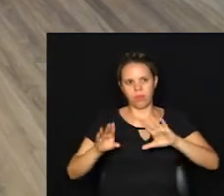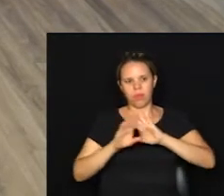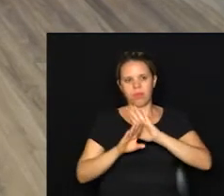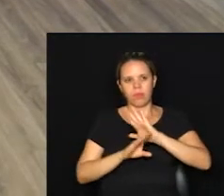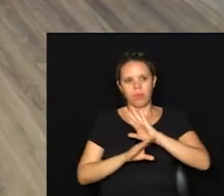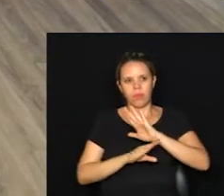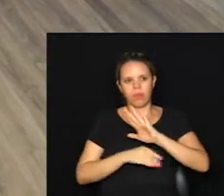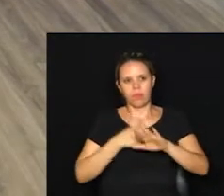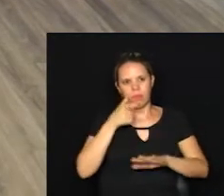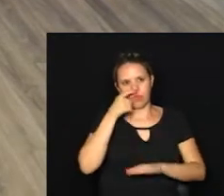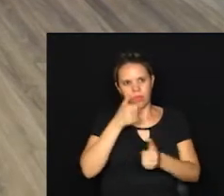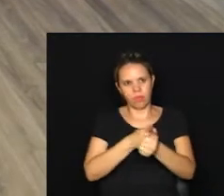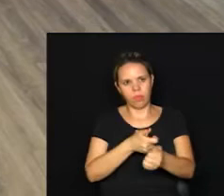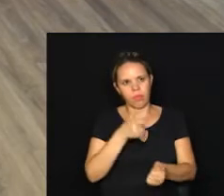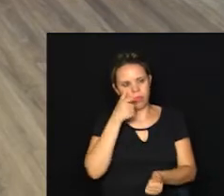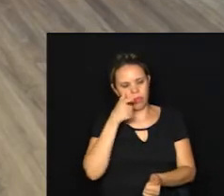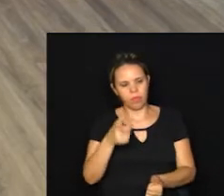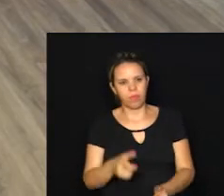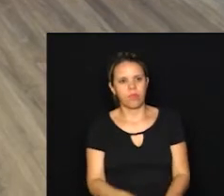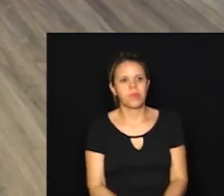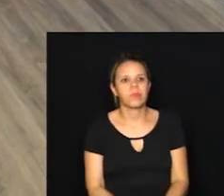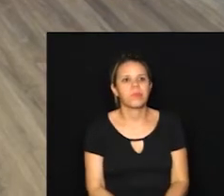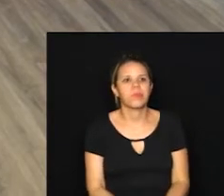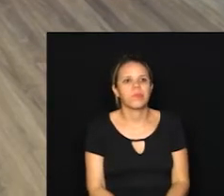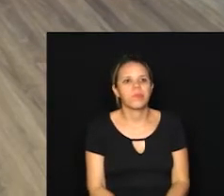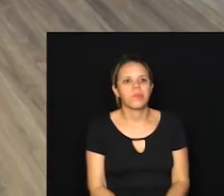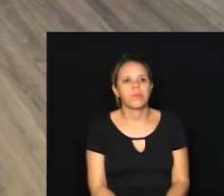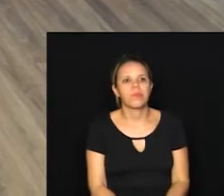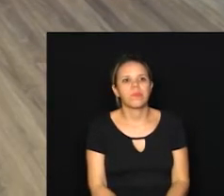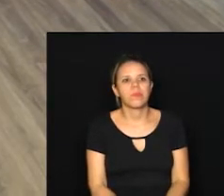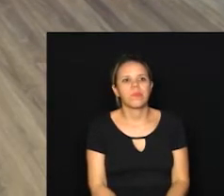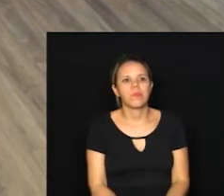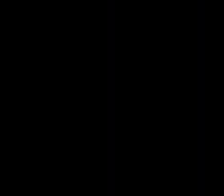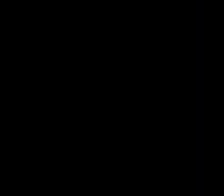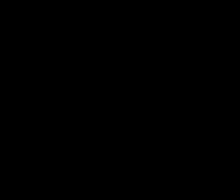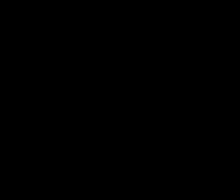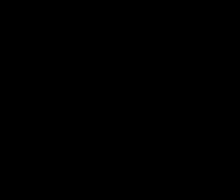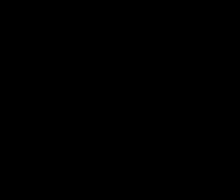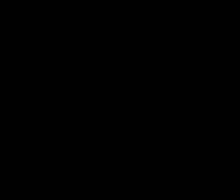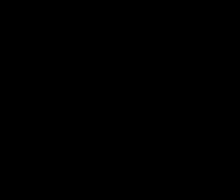programa. Então vamos acompanhar os chefes nesta quarentena.